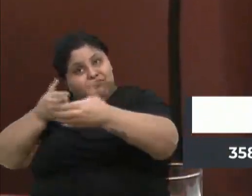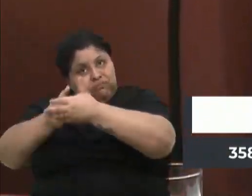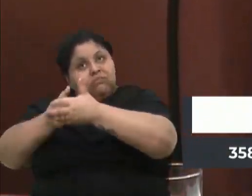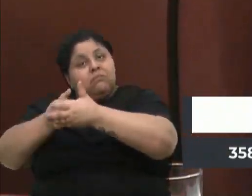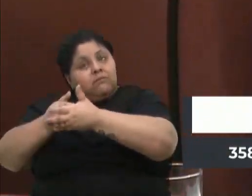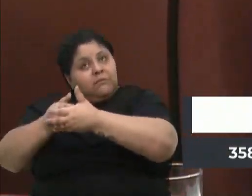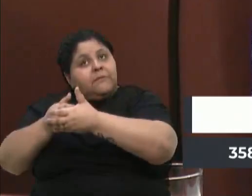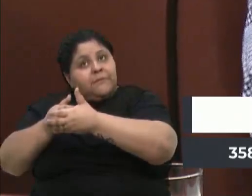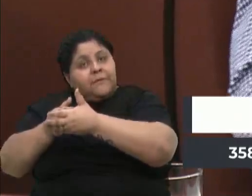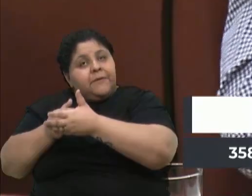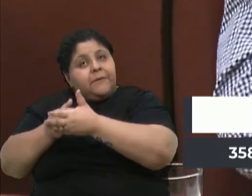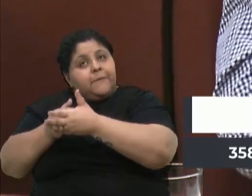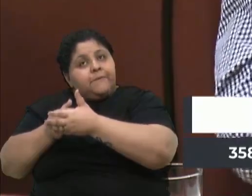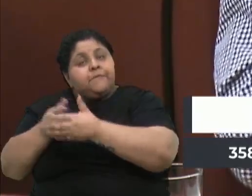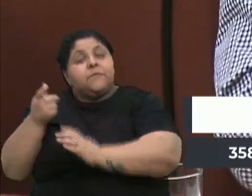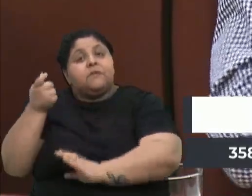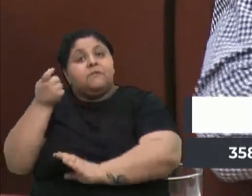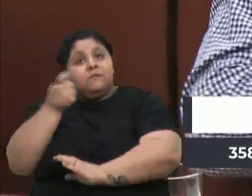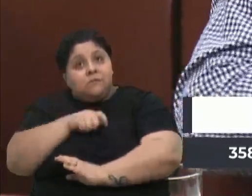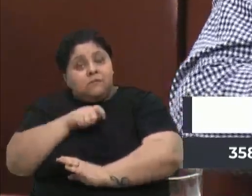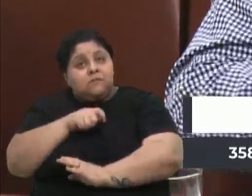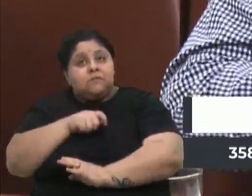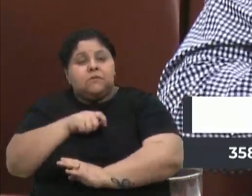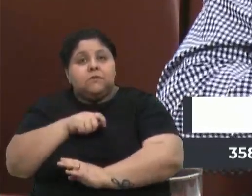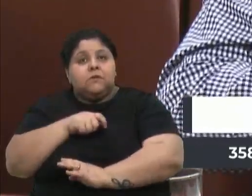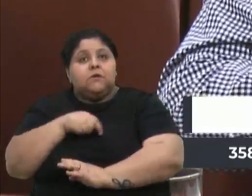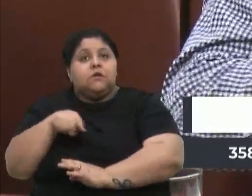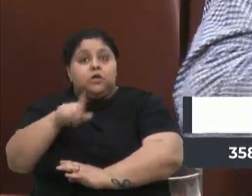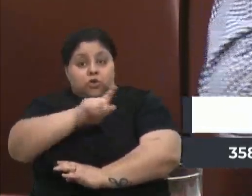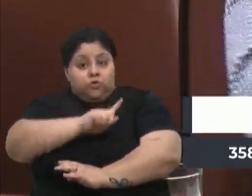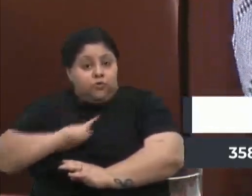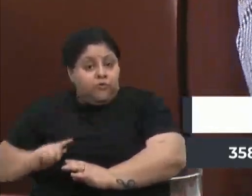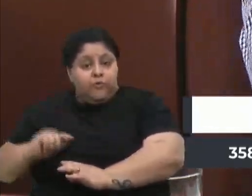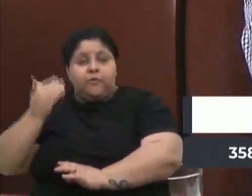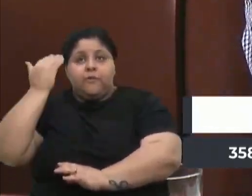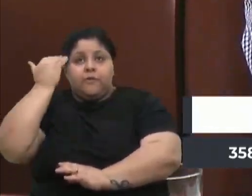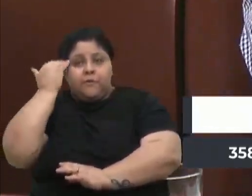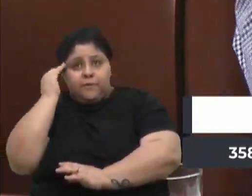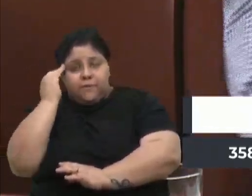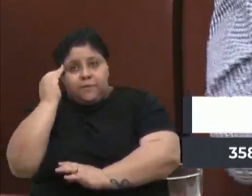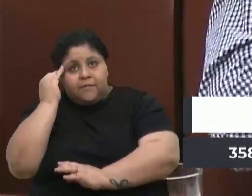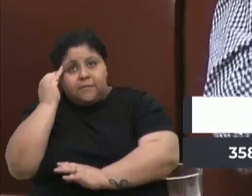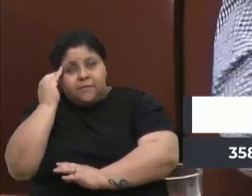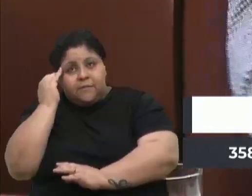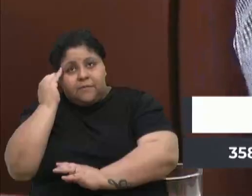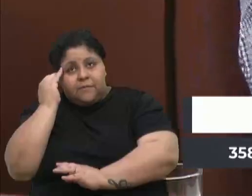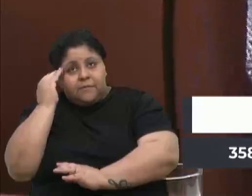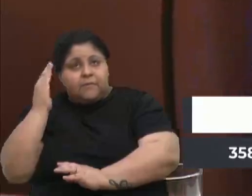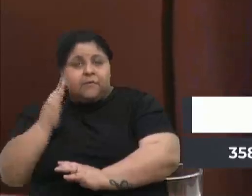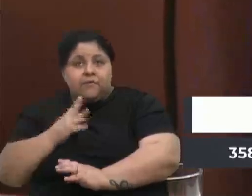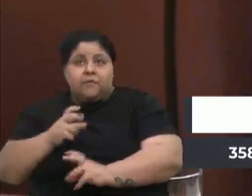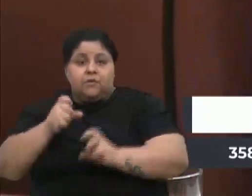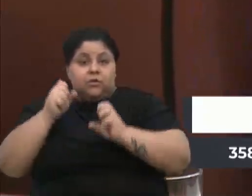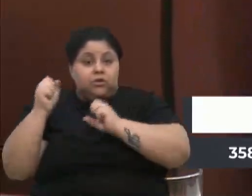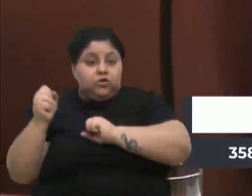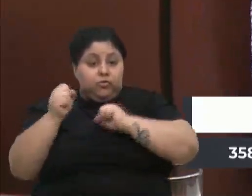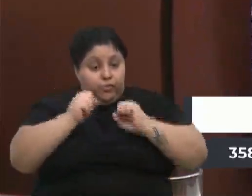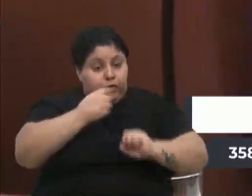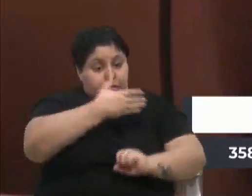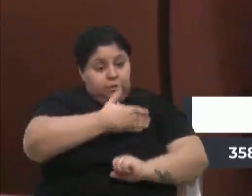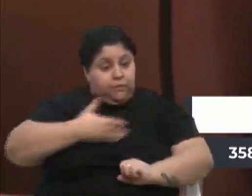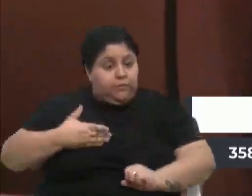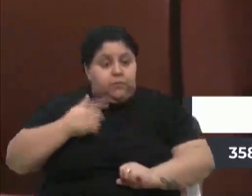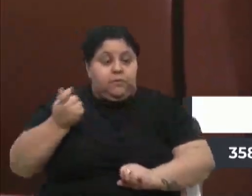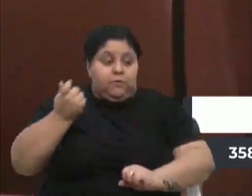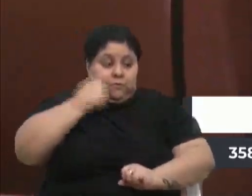tarde, e precisamos que os bombeiros entendam que é um paliativo e que se o poder público